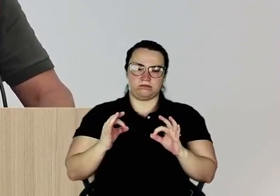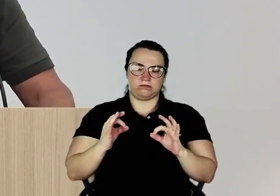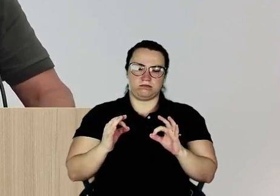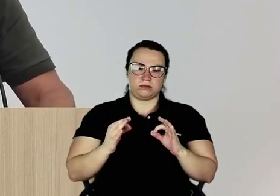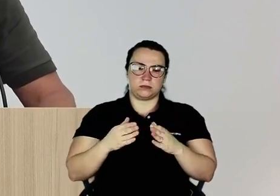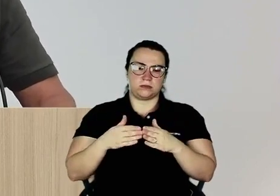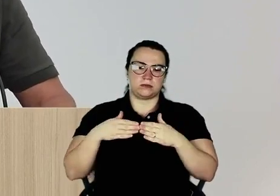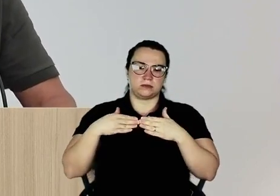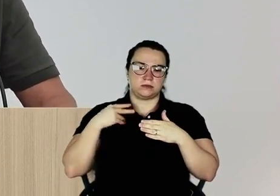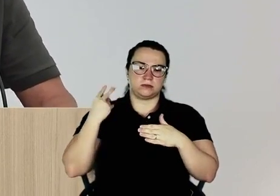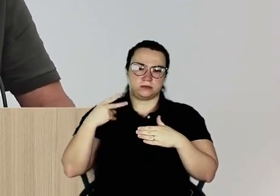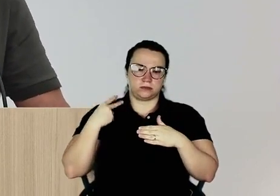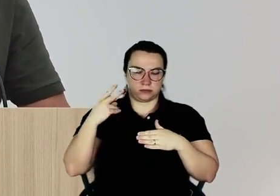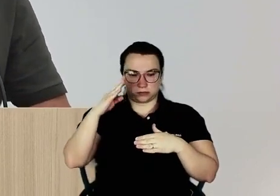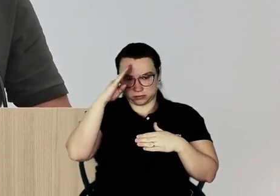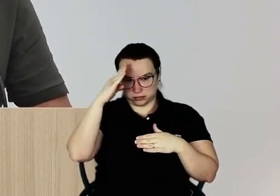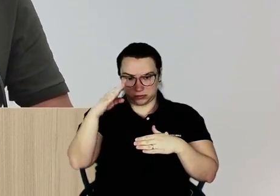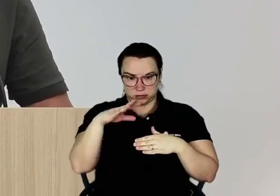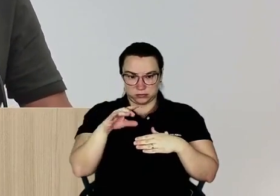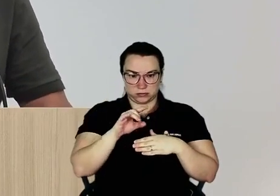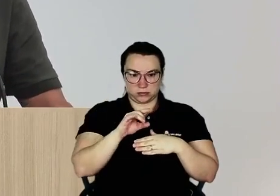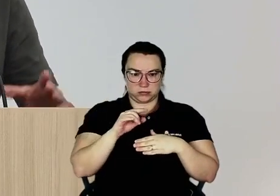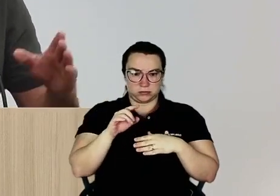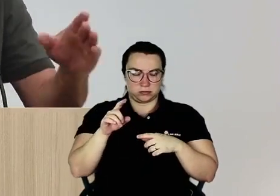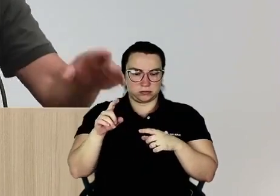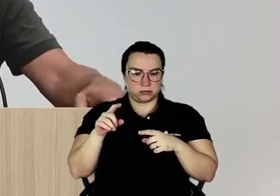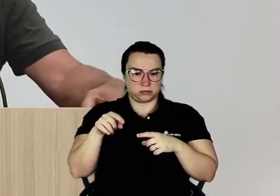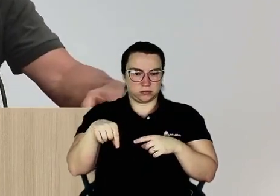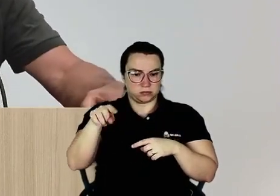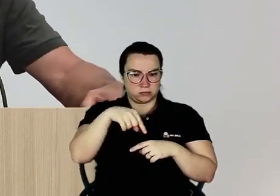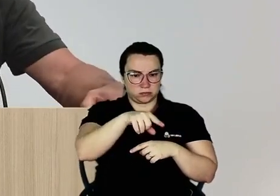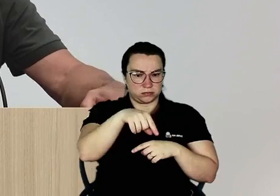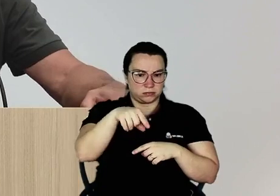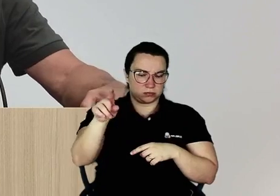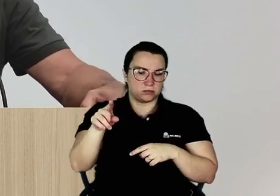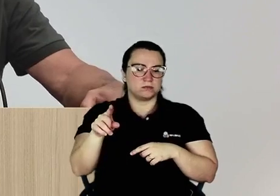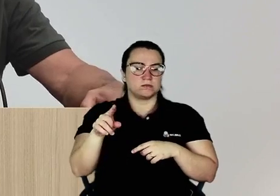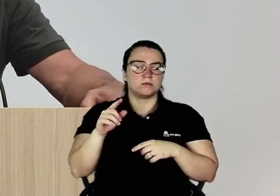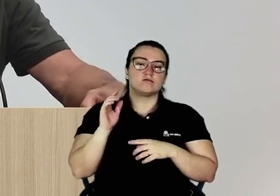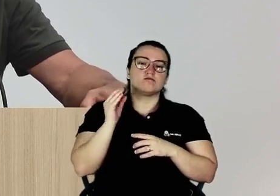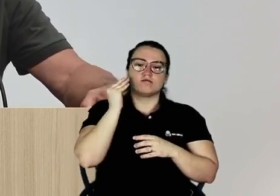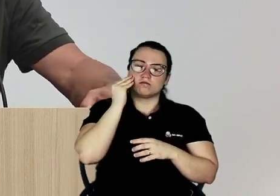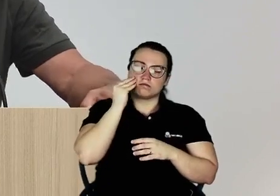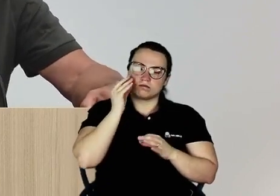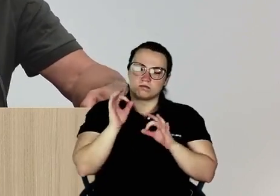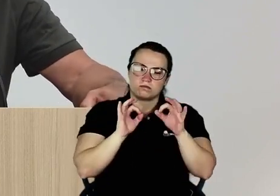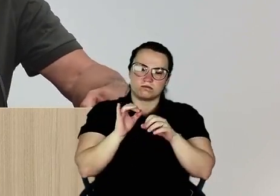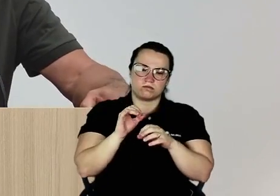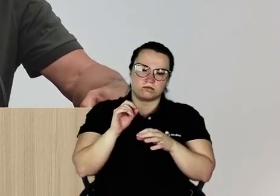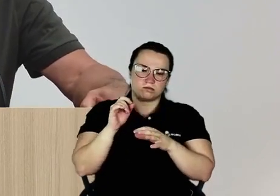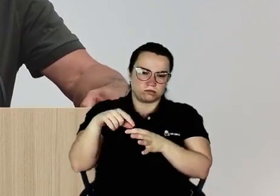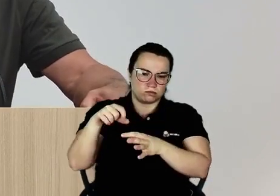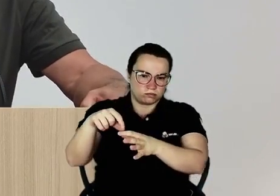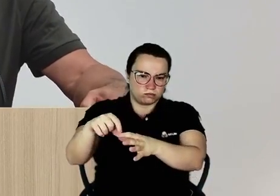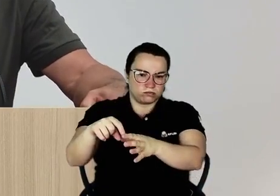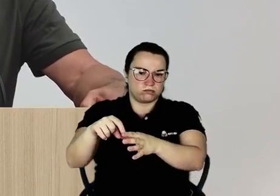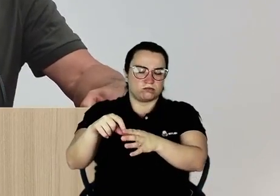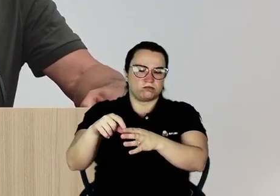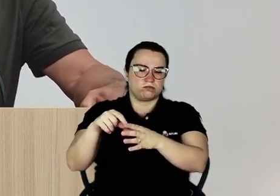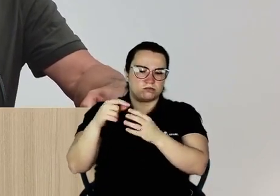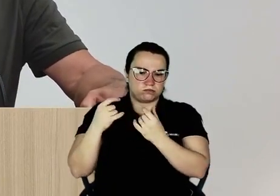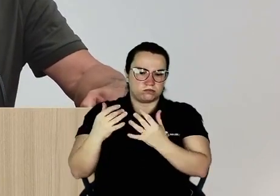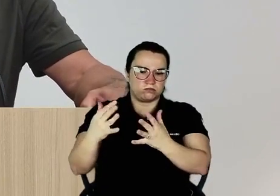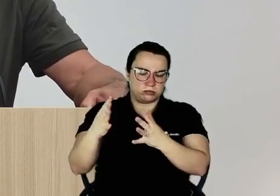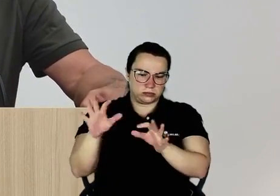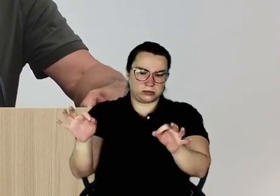vereadores, principalmente aqueles que estão mais no campo, que nós possamos aí futuramente acabar esse plantio. A gente está marcando tipo uma reunião para